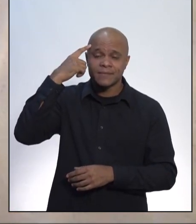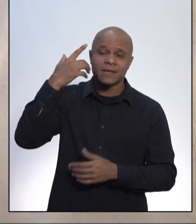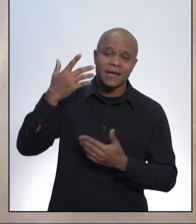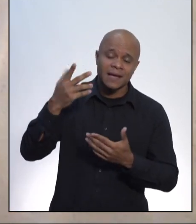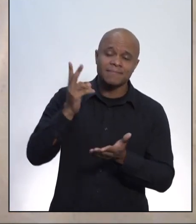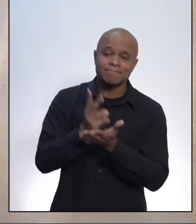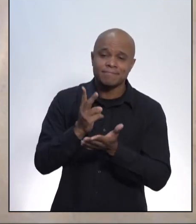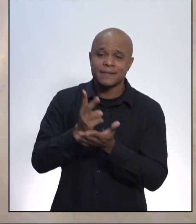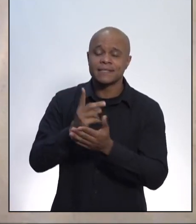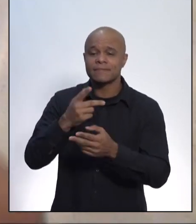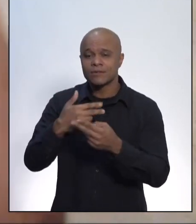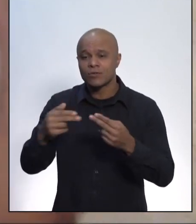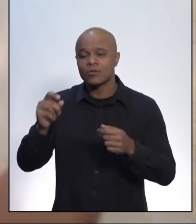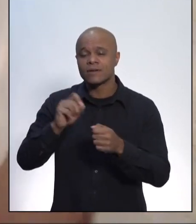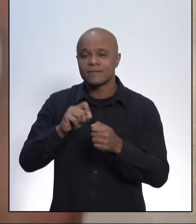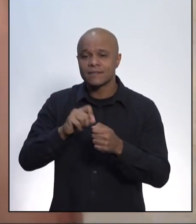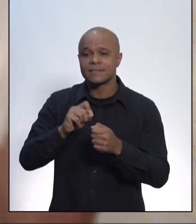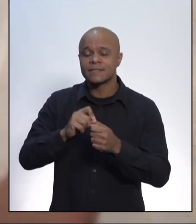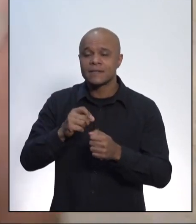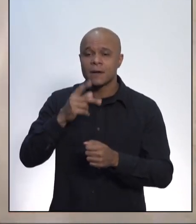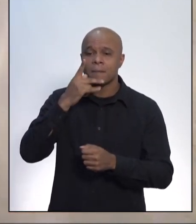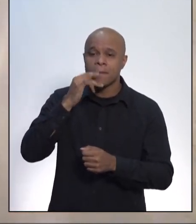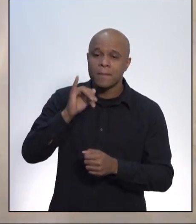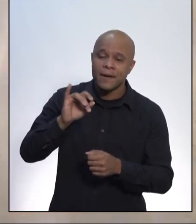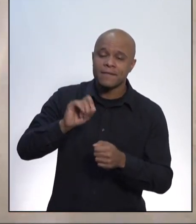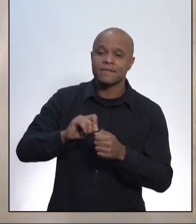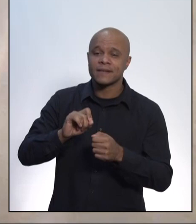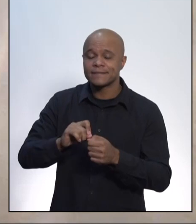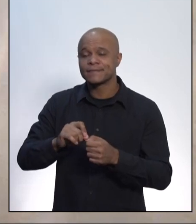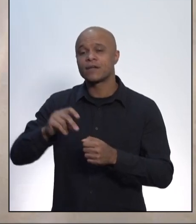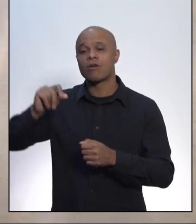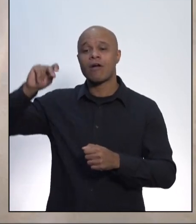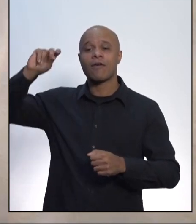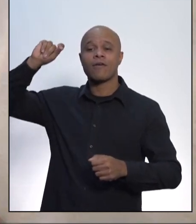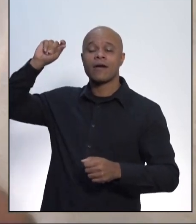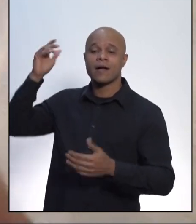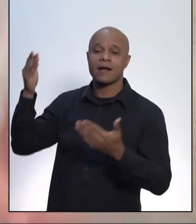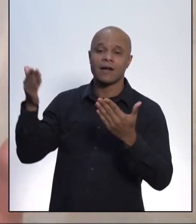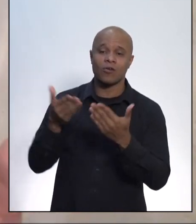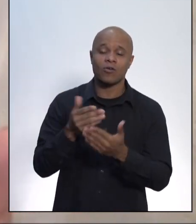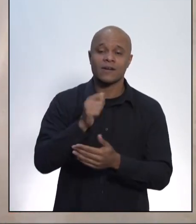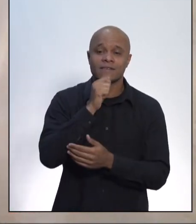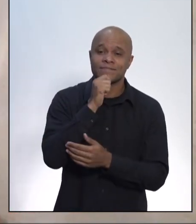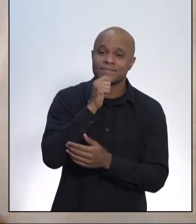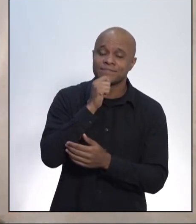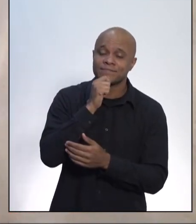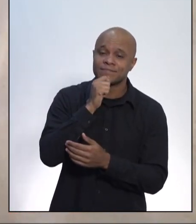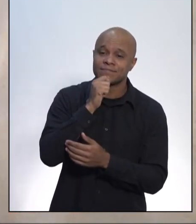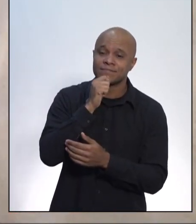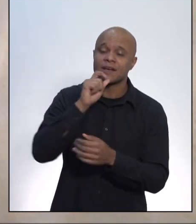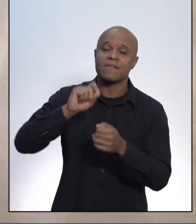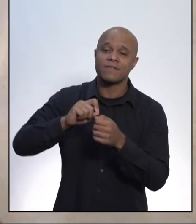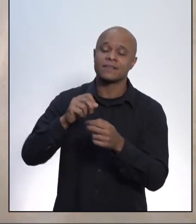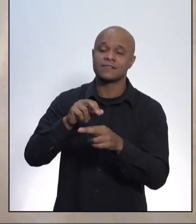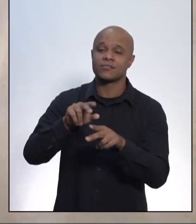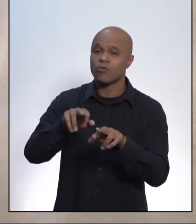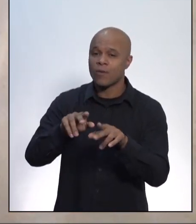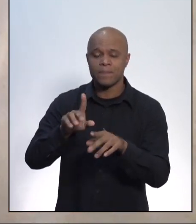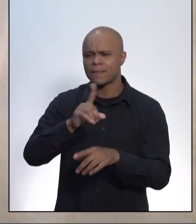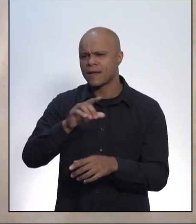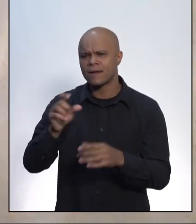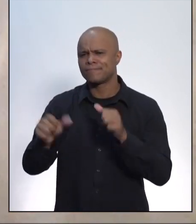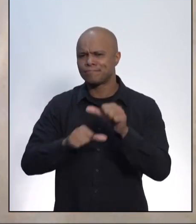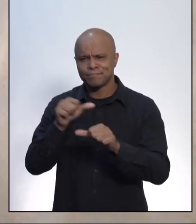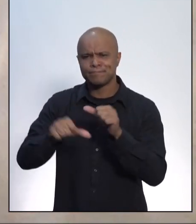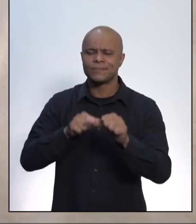mesma coisa, ou então, meu pai fazia aquilo e eu vou fazer aquilo que meu pai fazia. Não, experimente novas coisas, façam novos cursos. Agora, se vocês